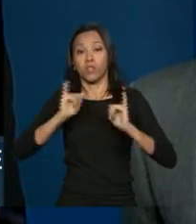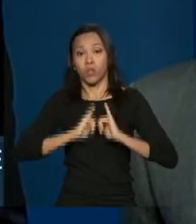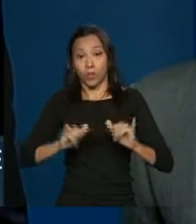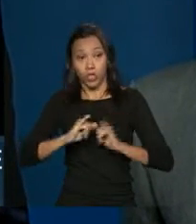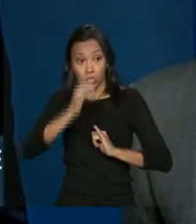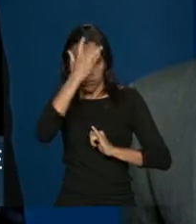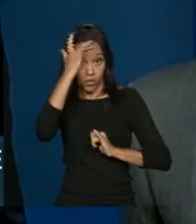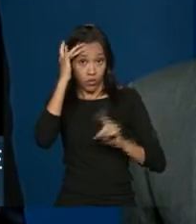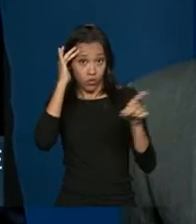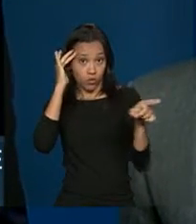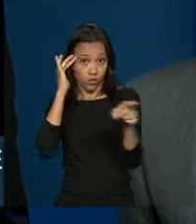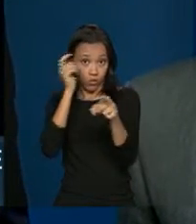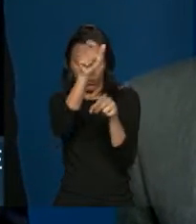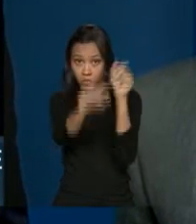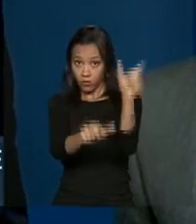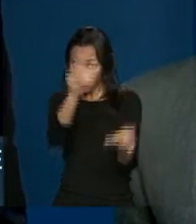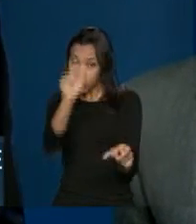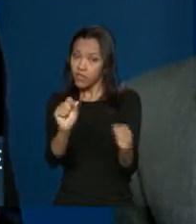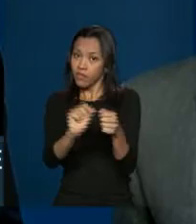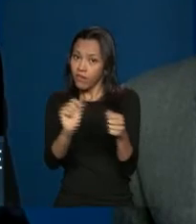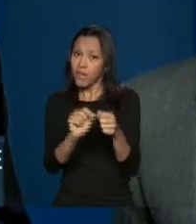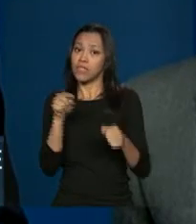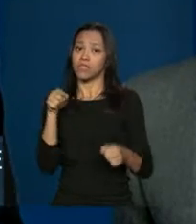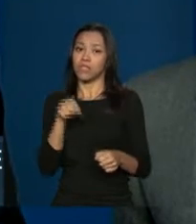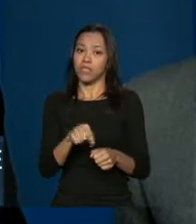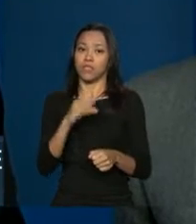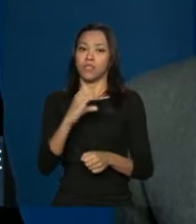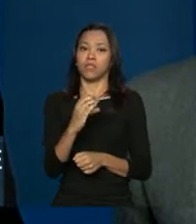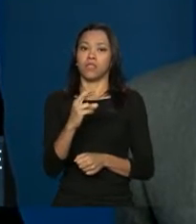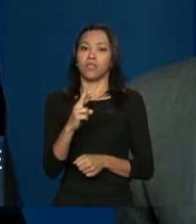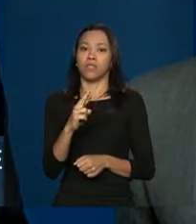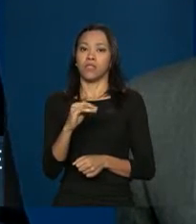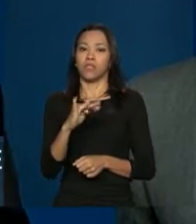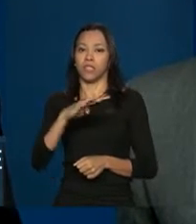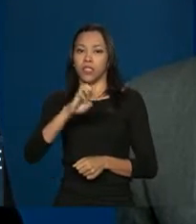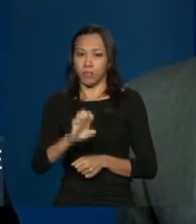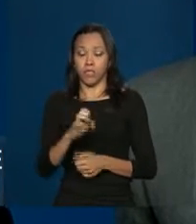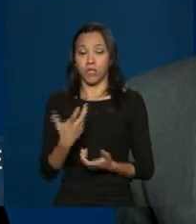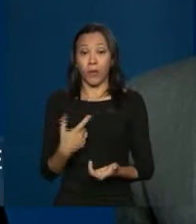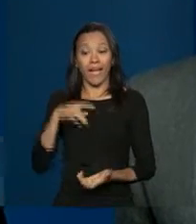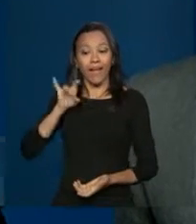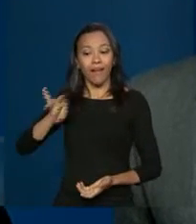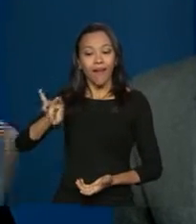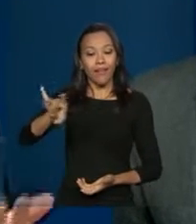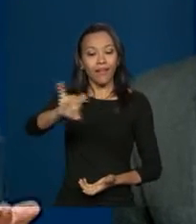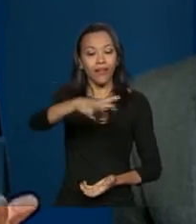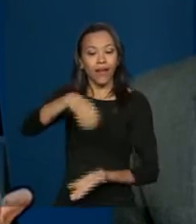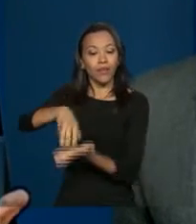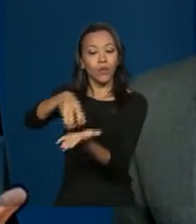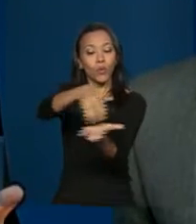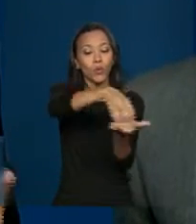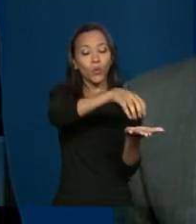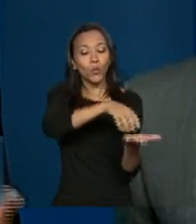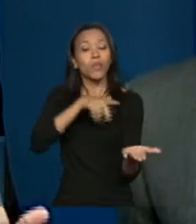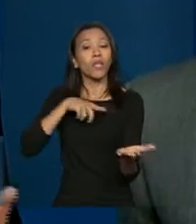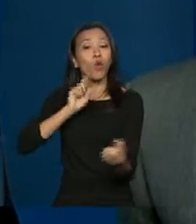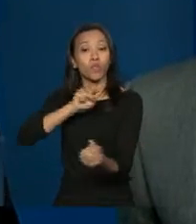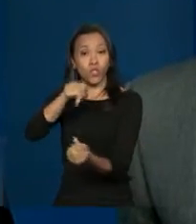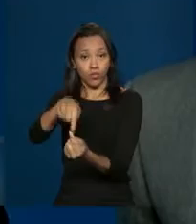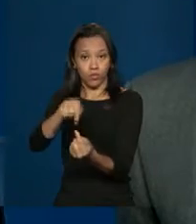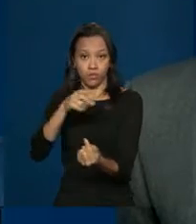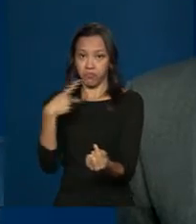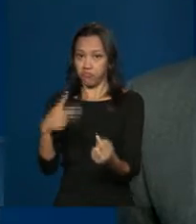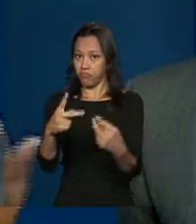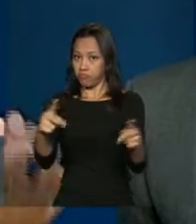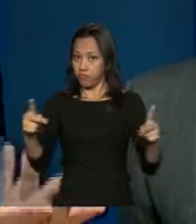que dentro de cada um dos dados há... Cada órgão que produz, ele tem uma missão específica. O Ministério da Saúde